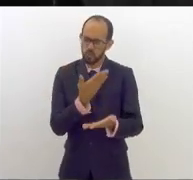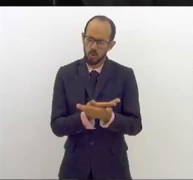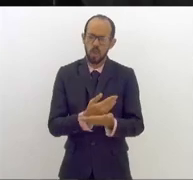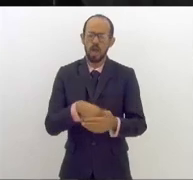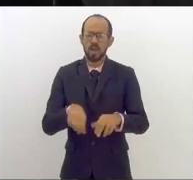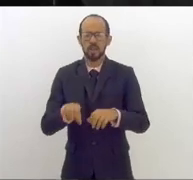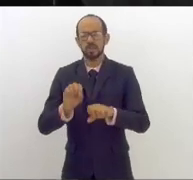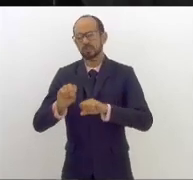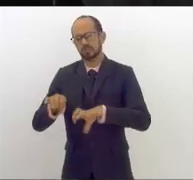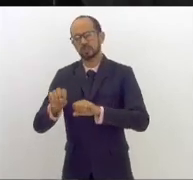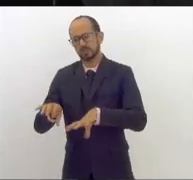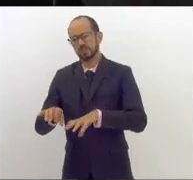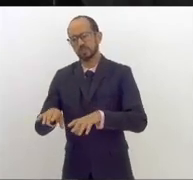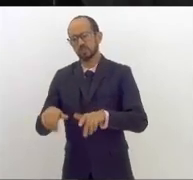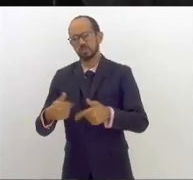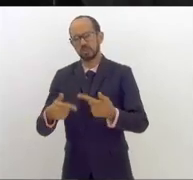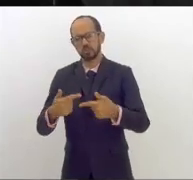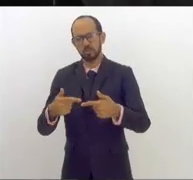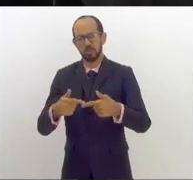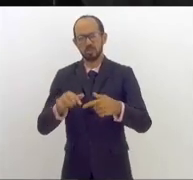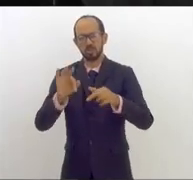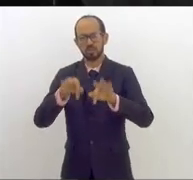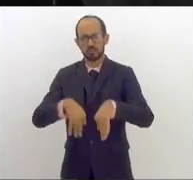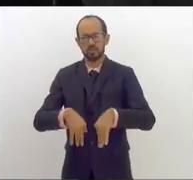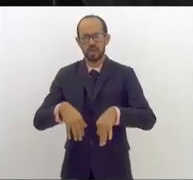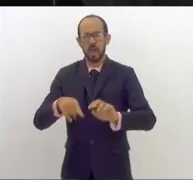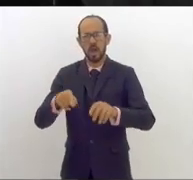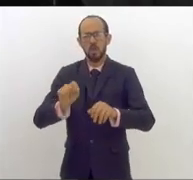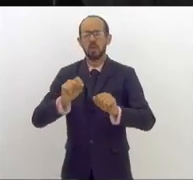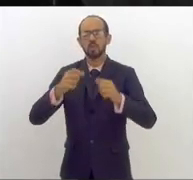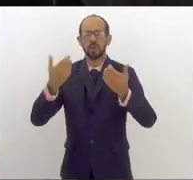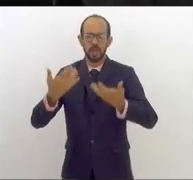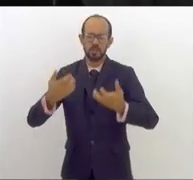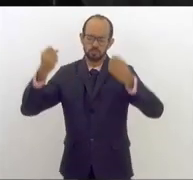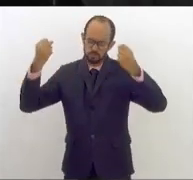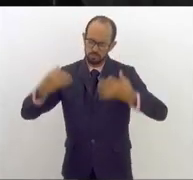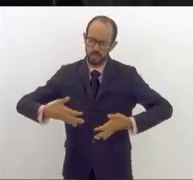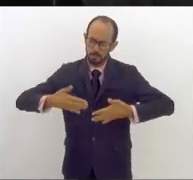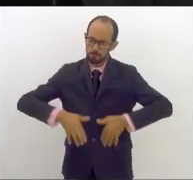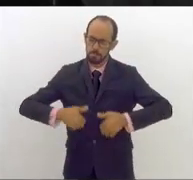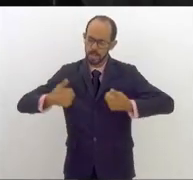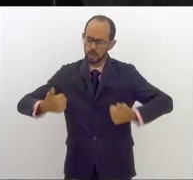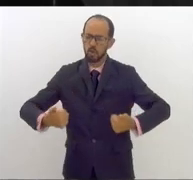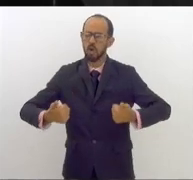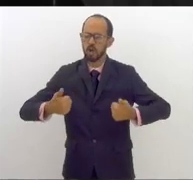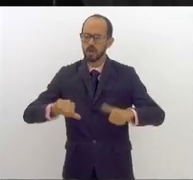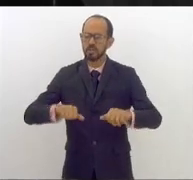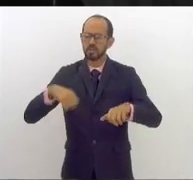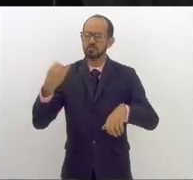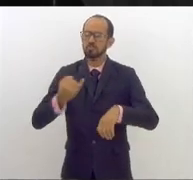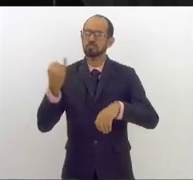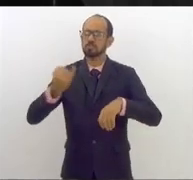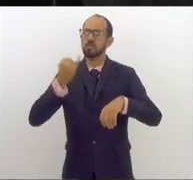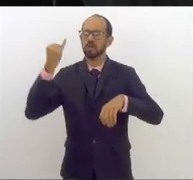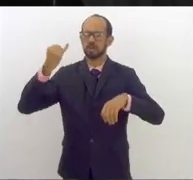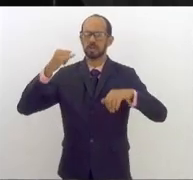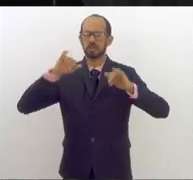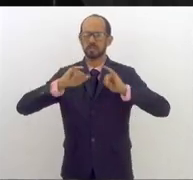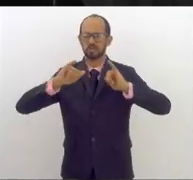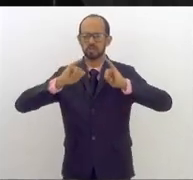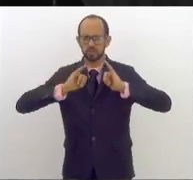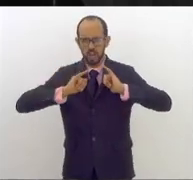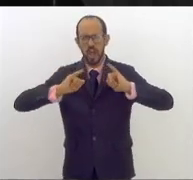então eu quero um expediente final tendo tempo detalhar um pouco mais sobre esse importante é ser importante manifestação